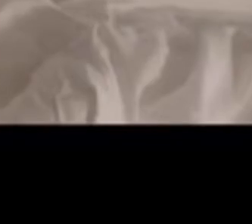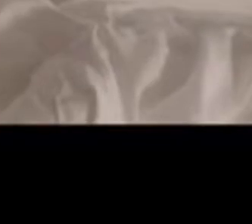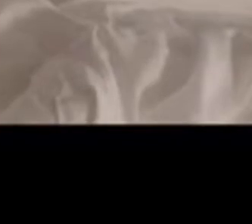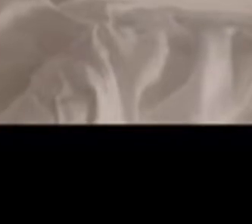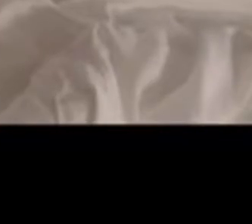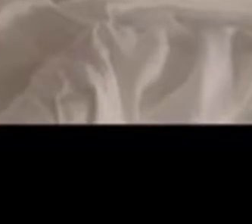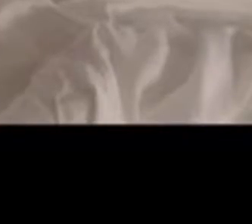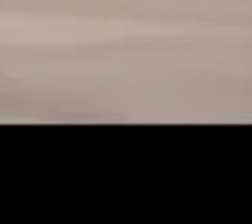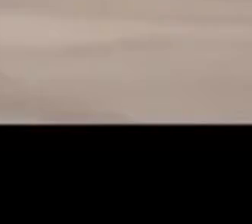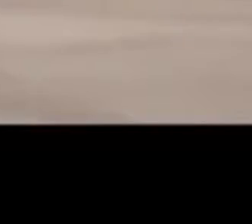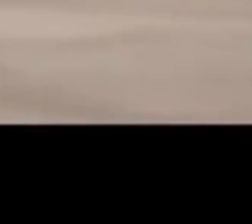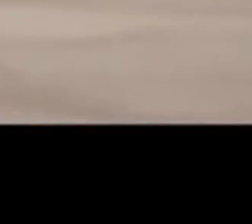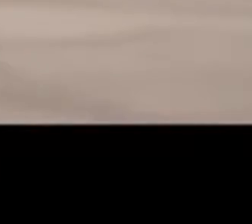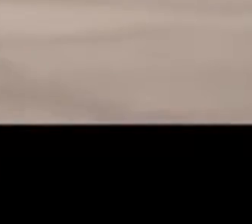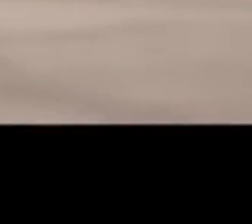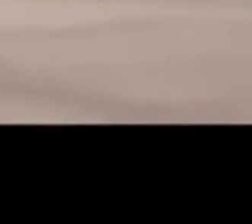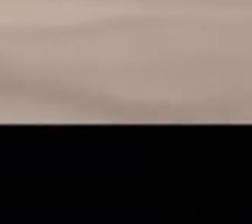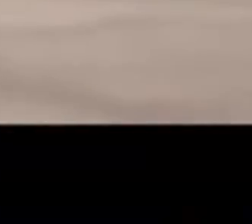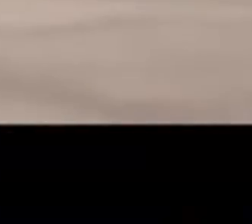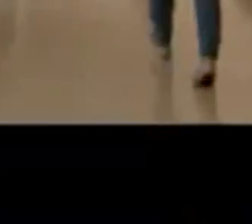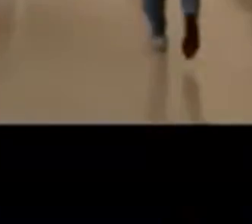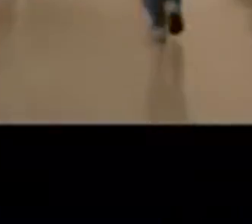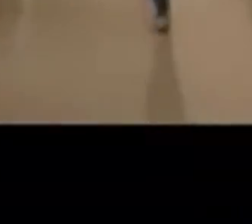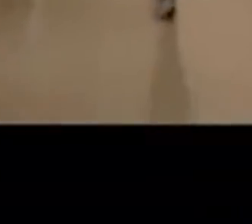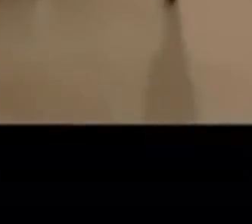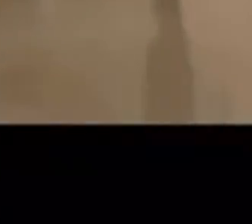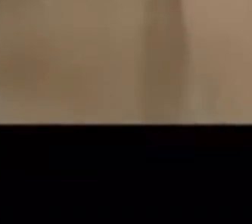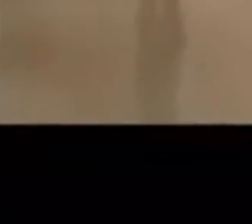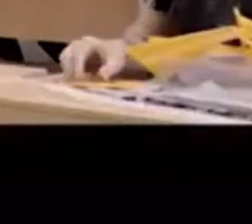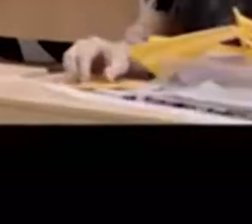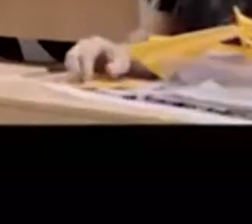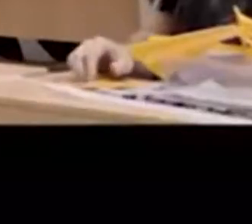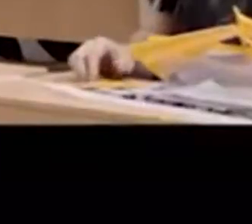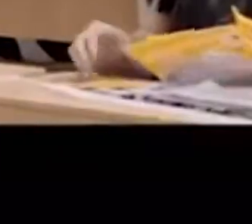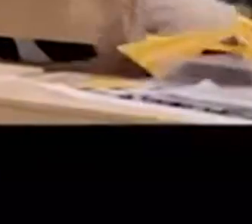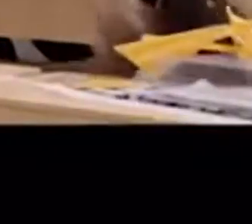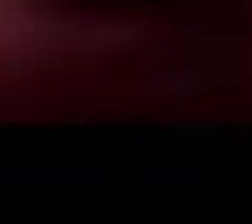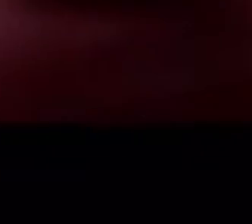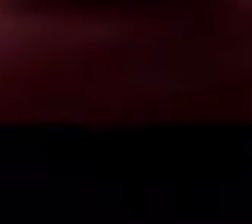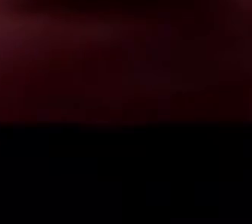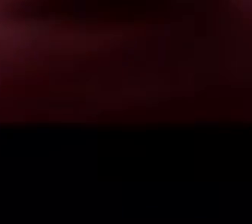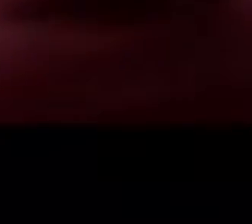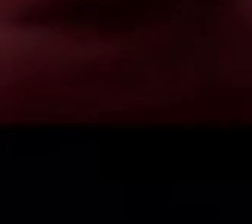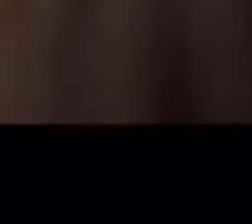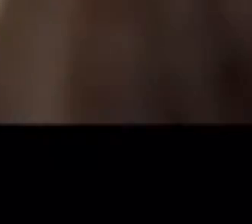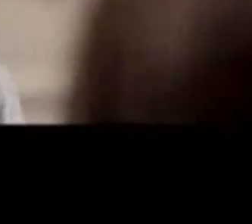A gente é assim, gosta de saber o que está acontecendo, de fazer acontecer